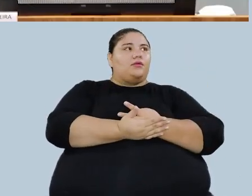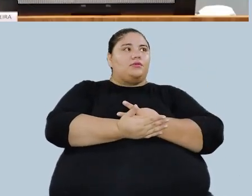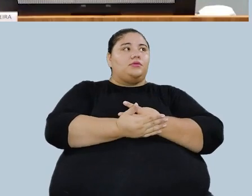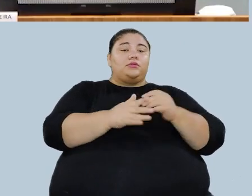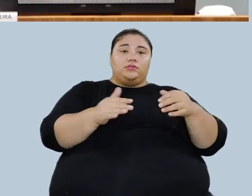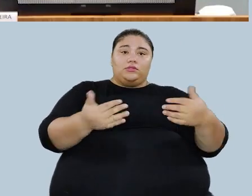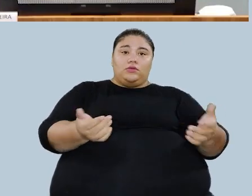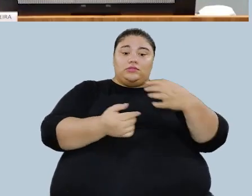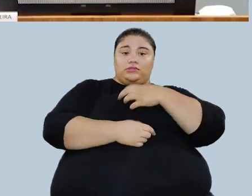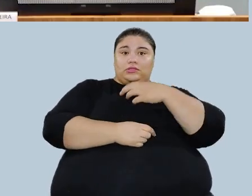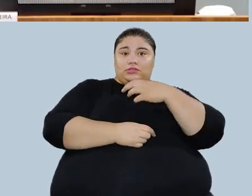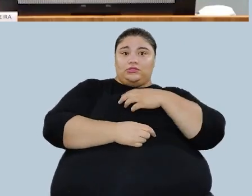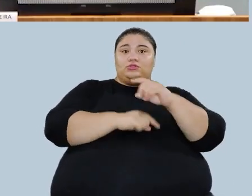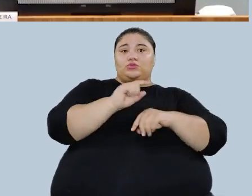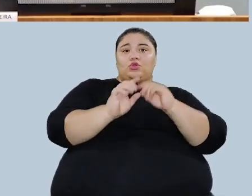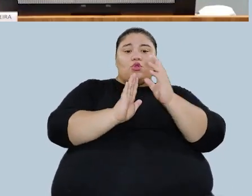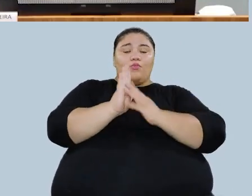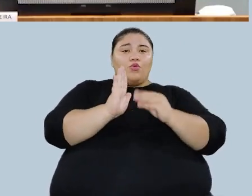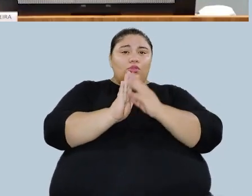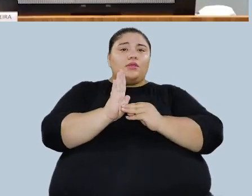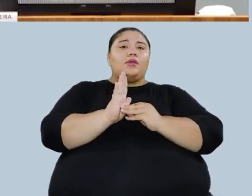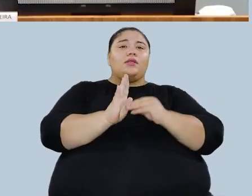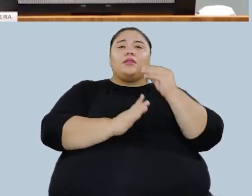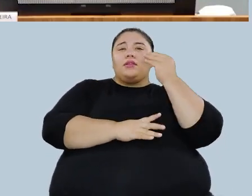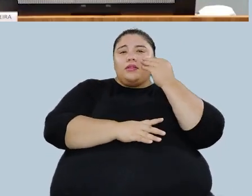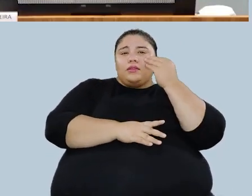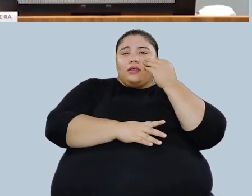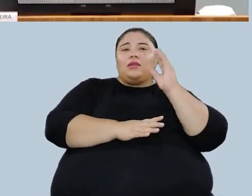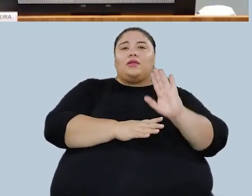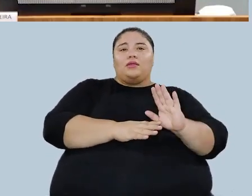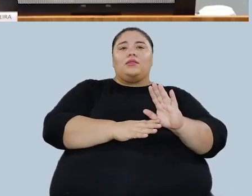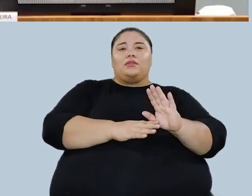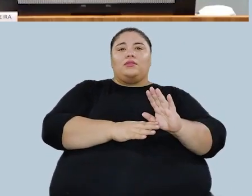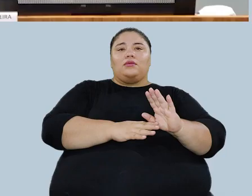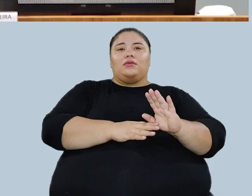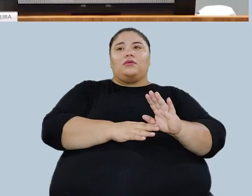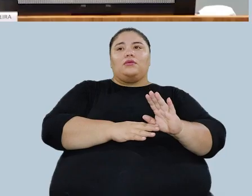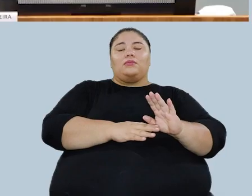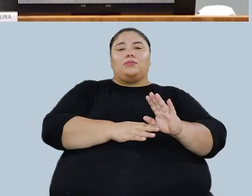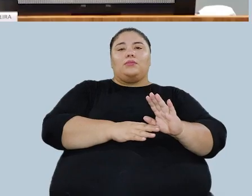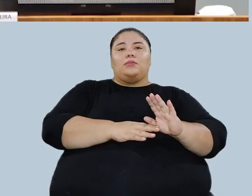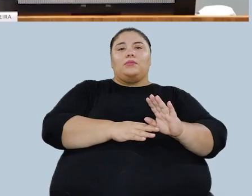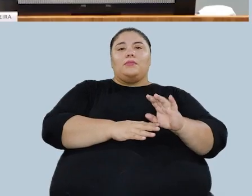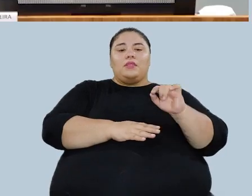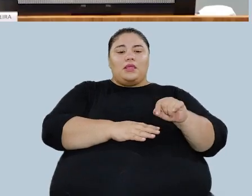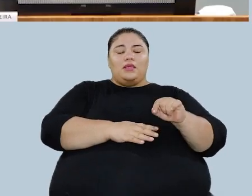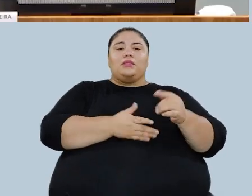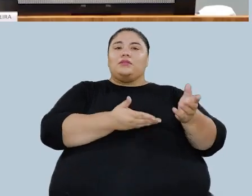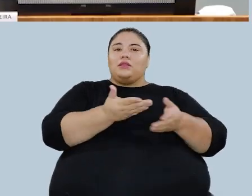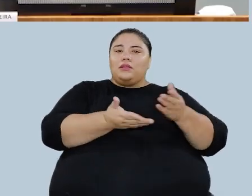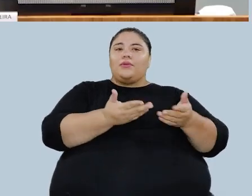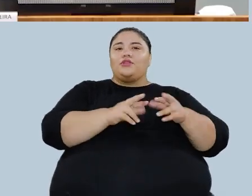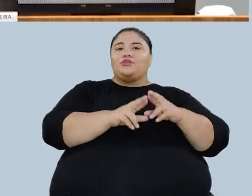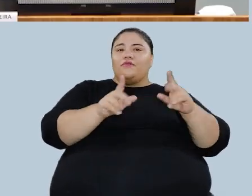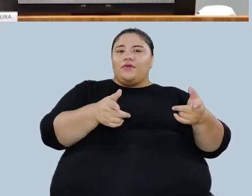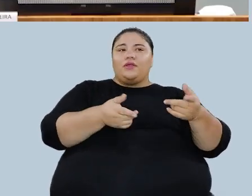o sentido do modelo que tenta, né, eliminar esses tratamentos